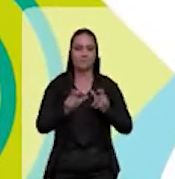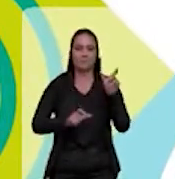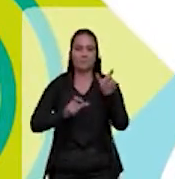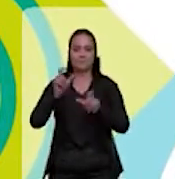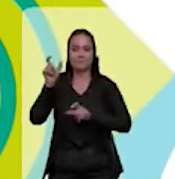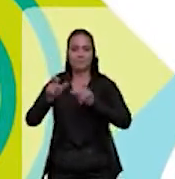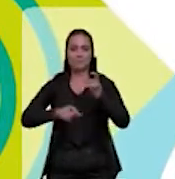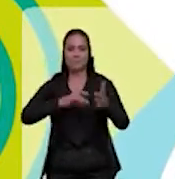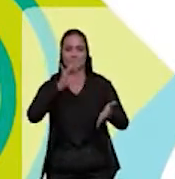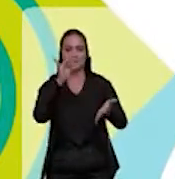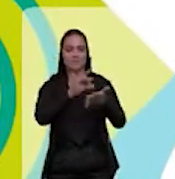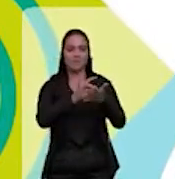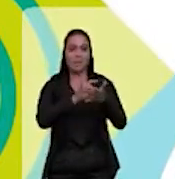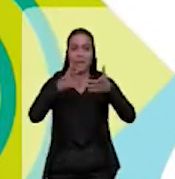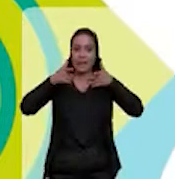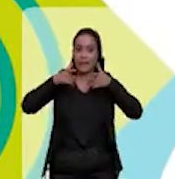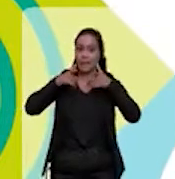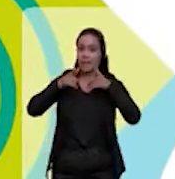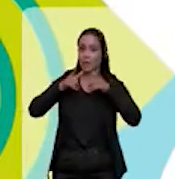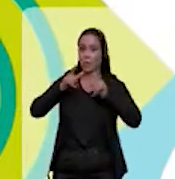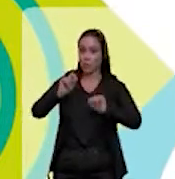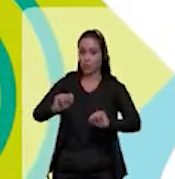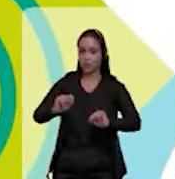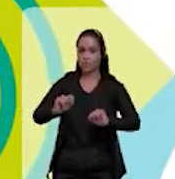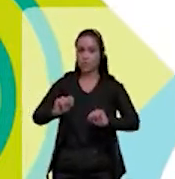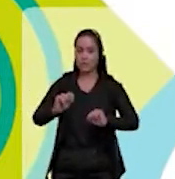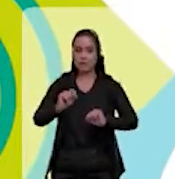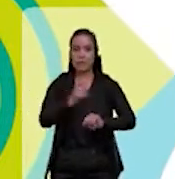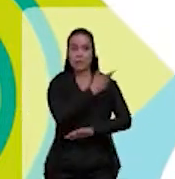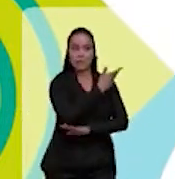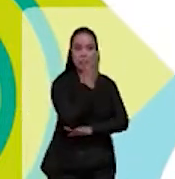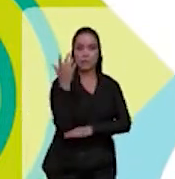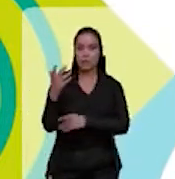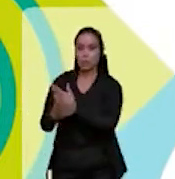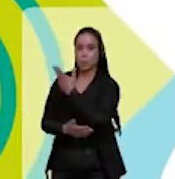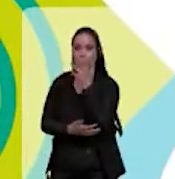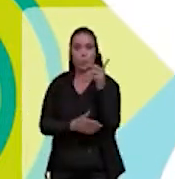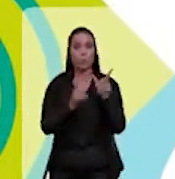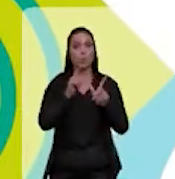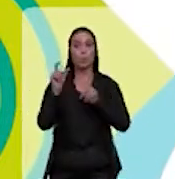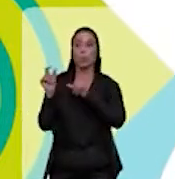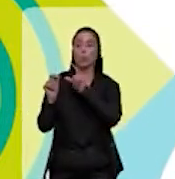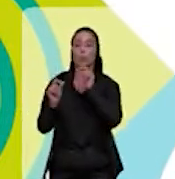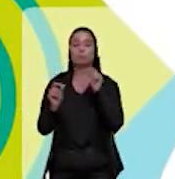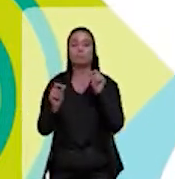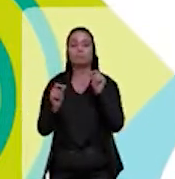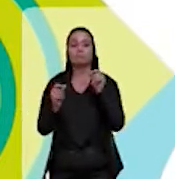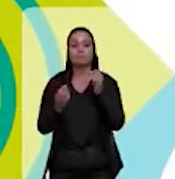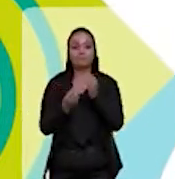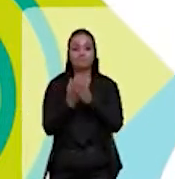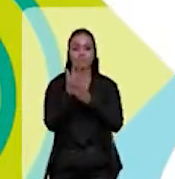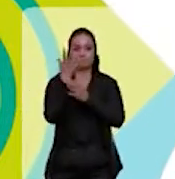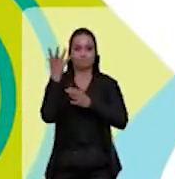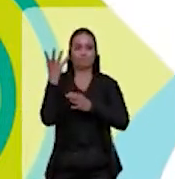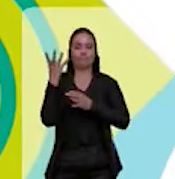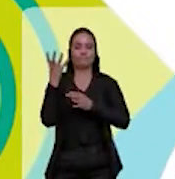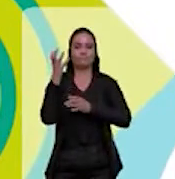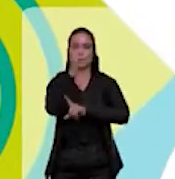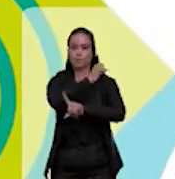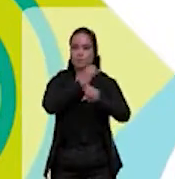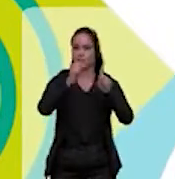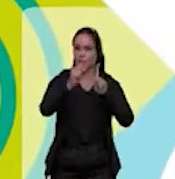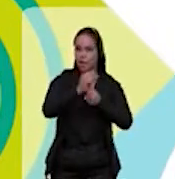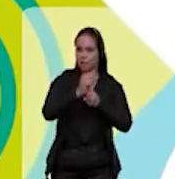efetivamente os constitui a linguagem a natureza o outro a transcendência a sociedade